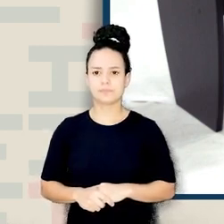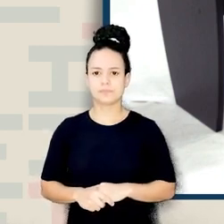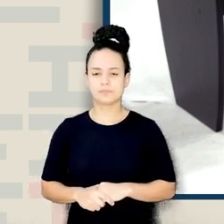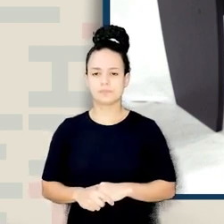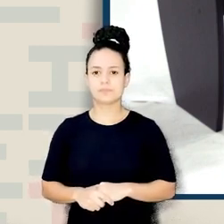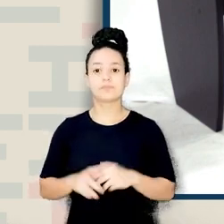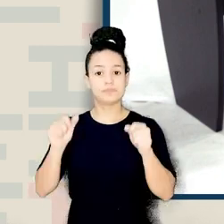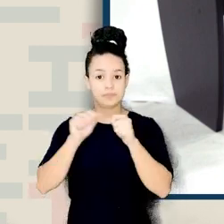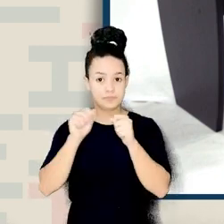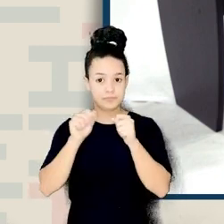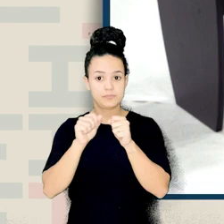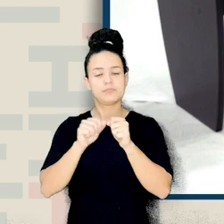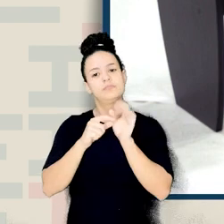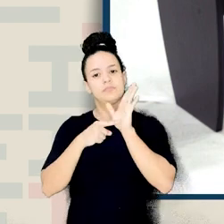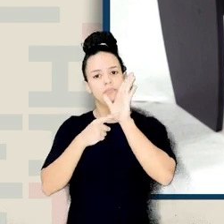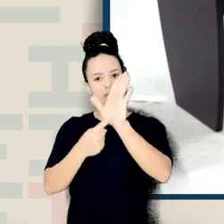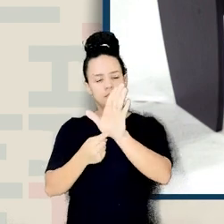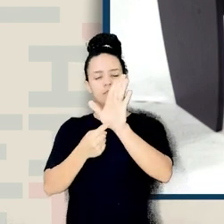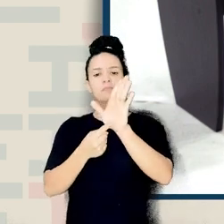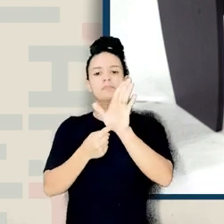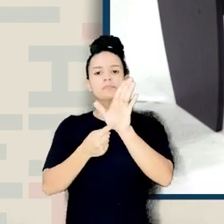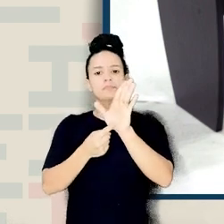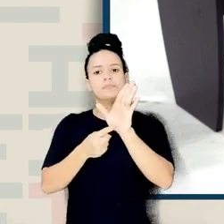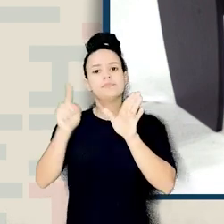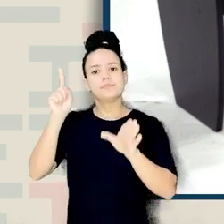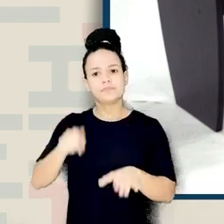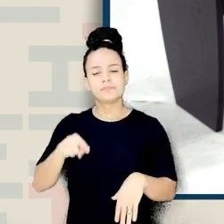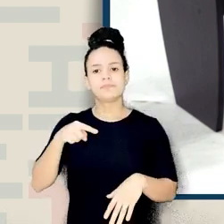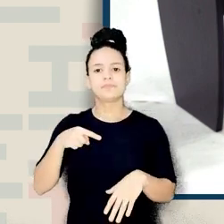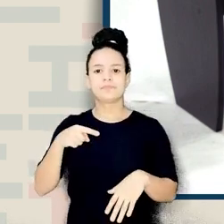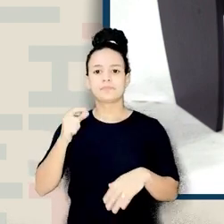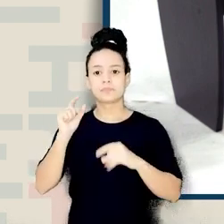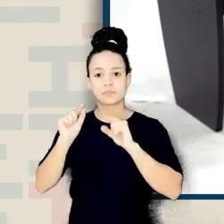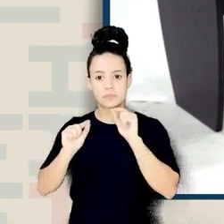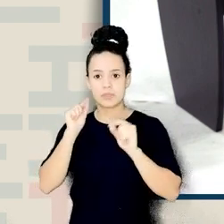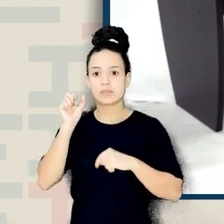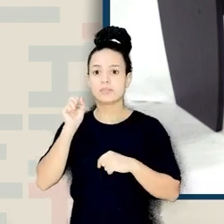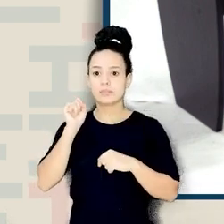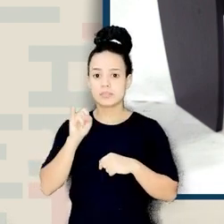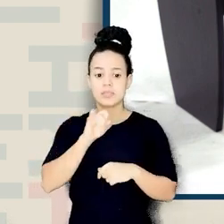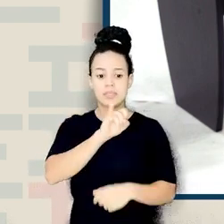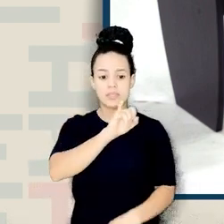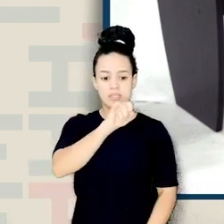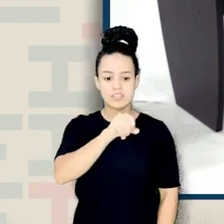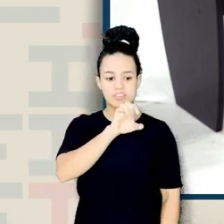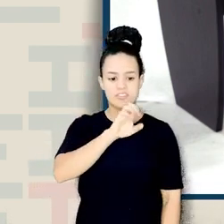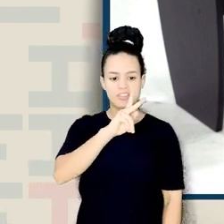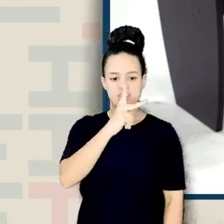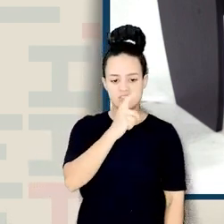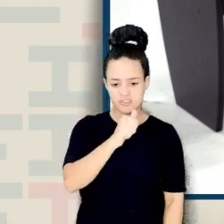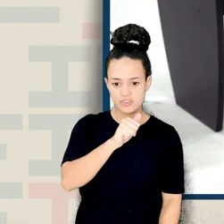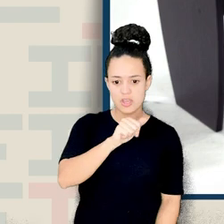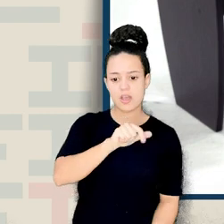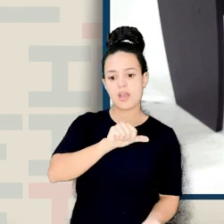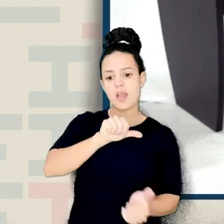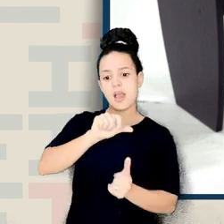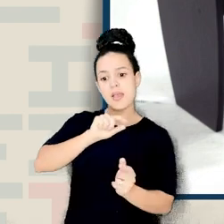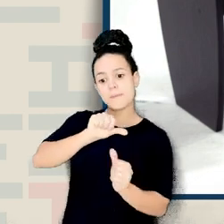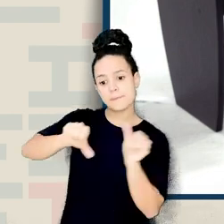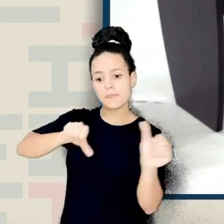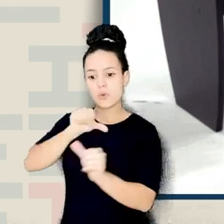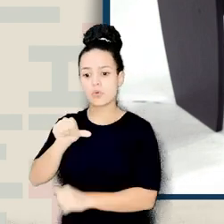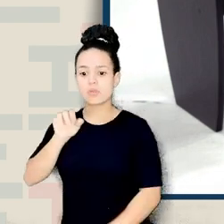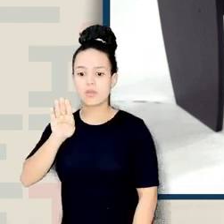Vou fazer aqui, mostrando um pouco dessa caminhada, quando sai do Ijexá e passa para o babalu,